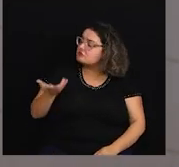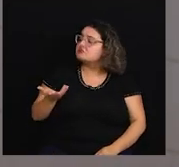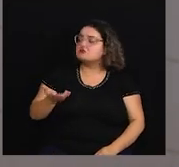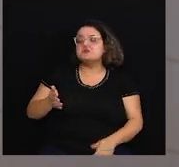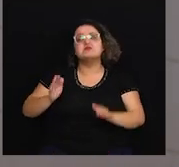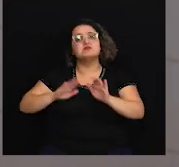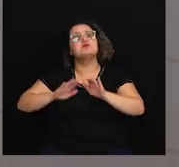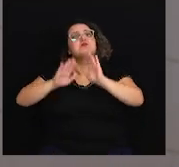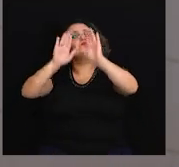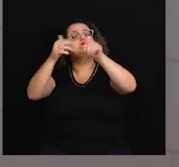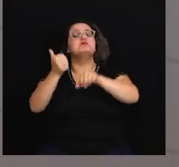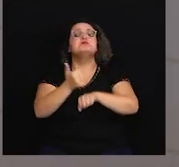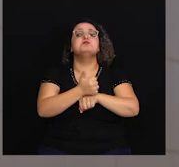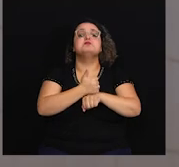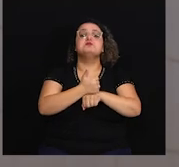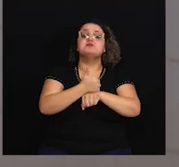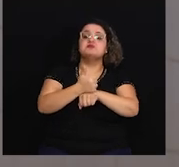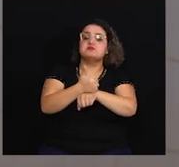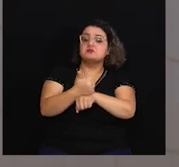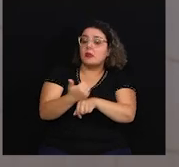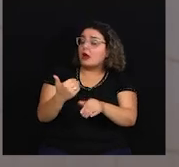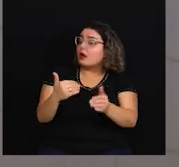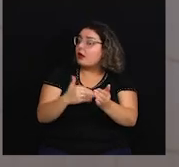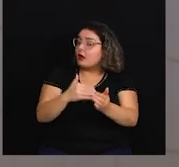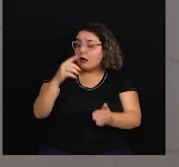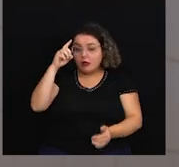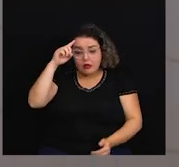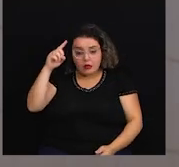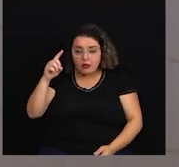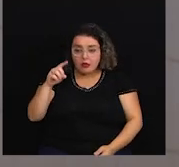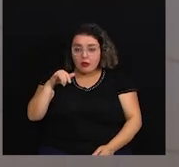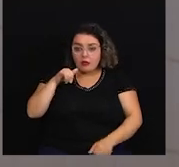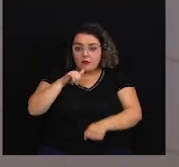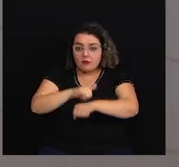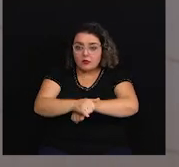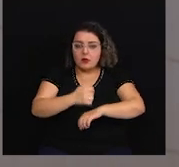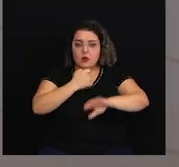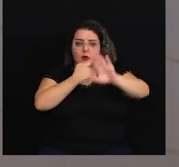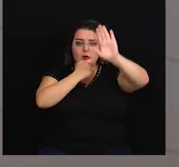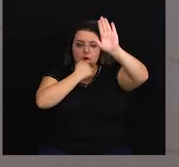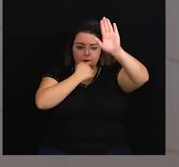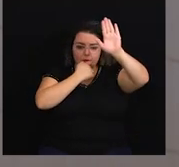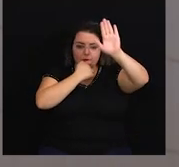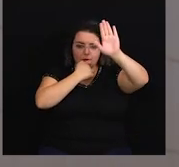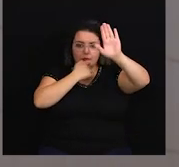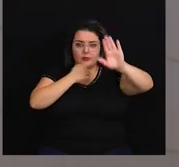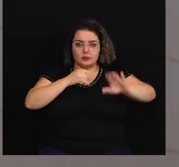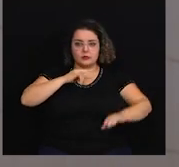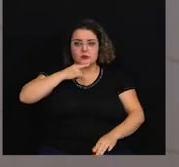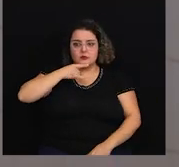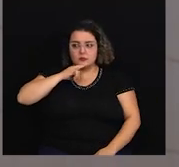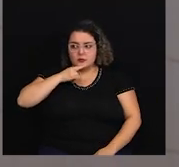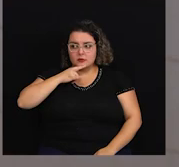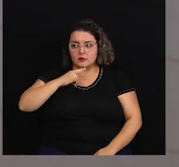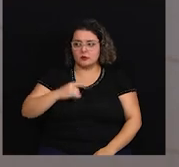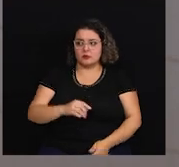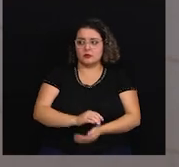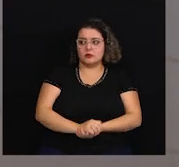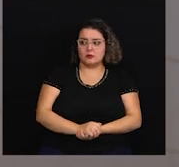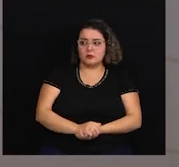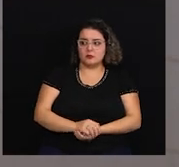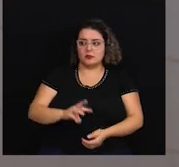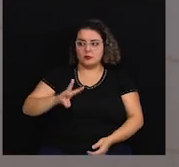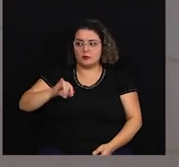se tornar um profissional profissional até que um dia Faltou um árbitro em Piracicaba Wilson resto jogava aí eu